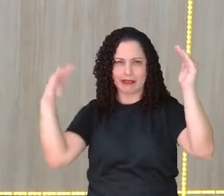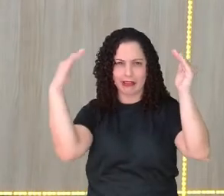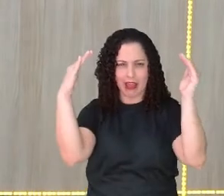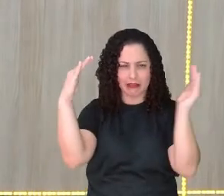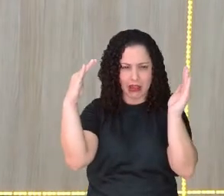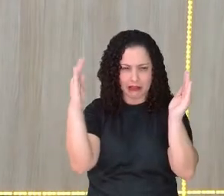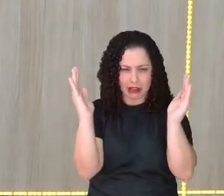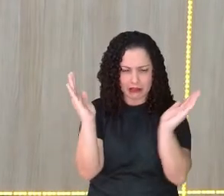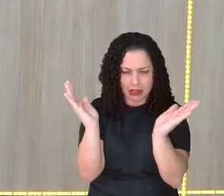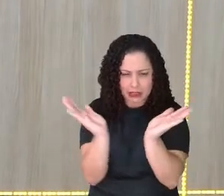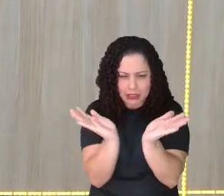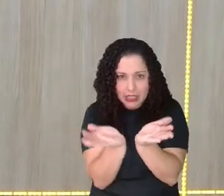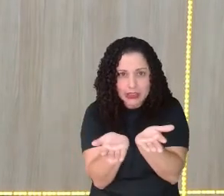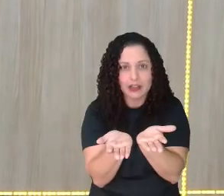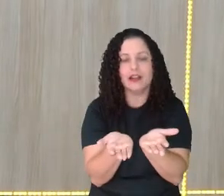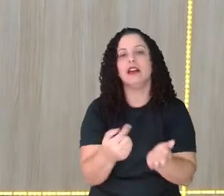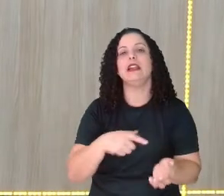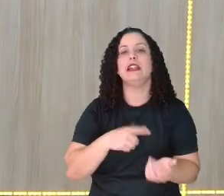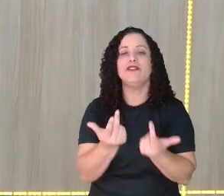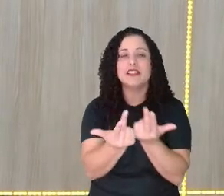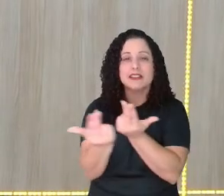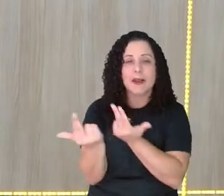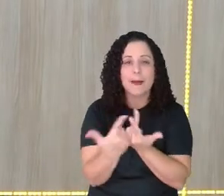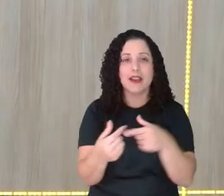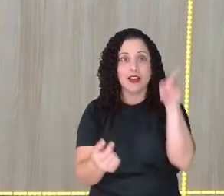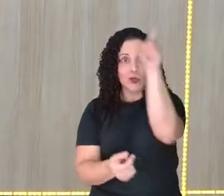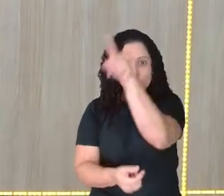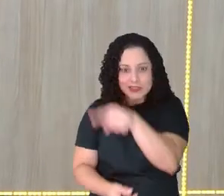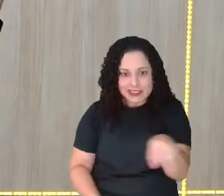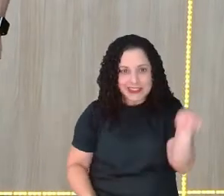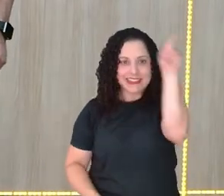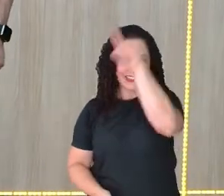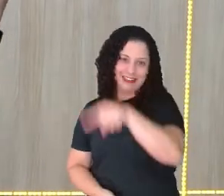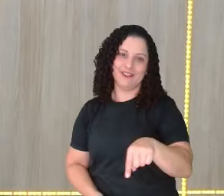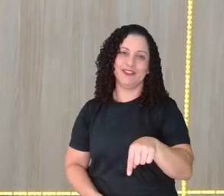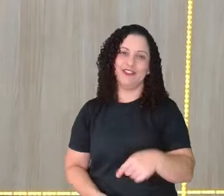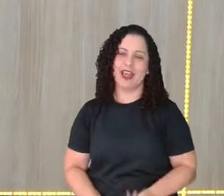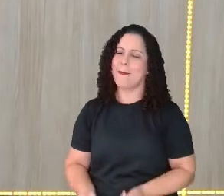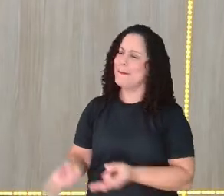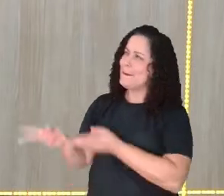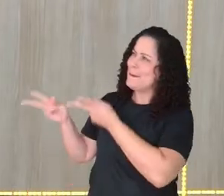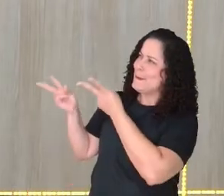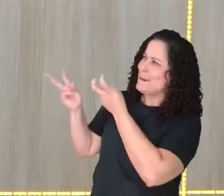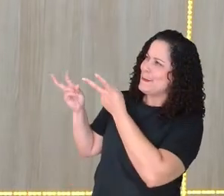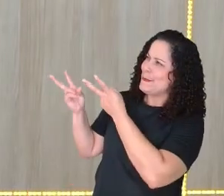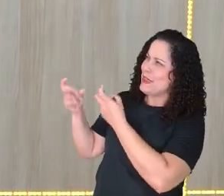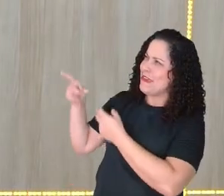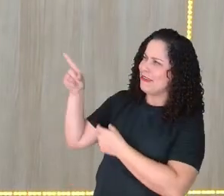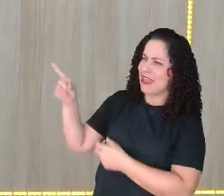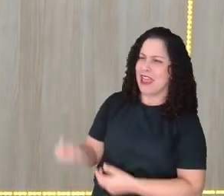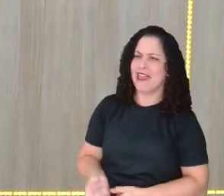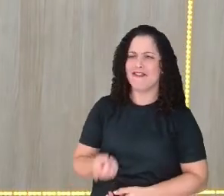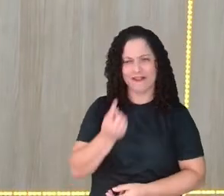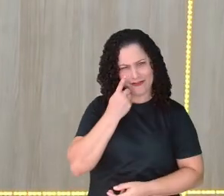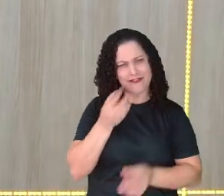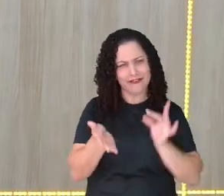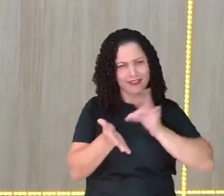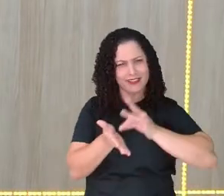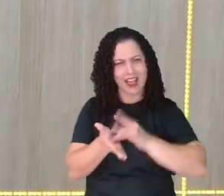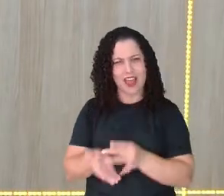vão se aproximando a um círculo, né? É bastante interessante. A gente começa a visualizar aí, ó, um